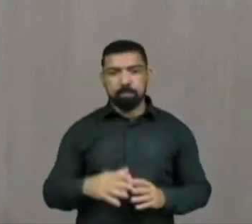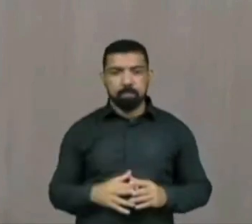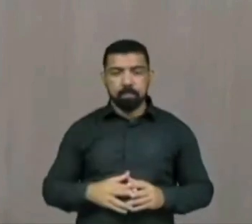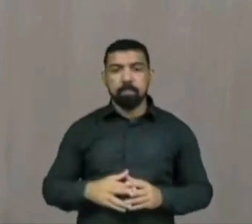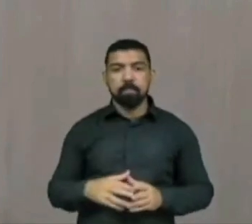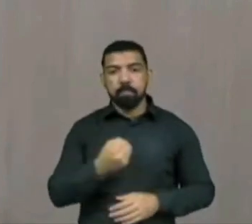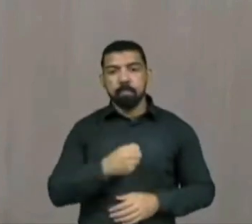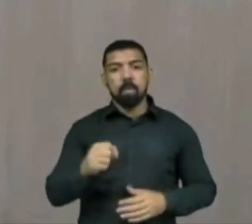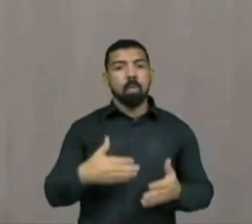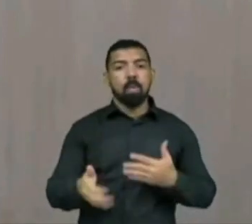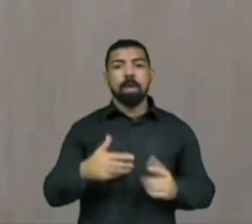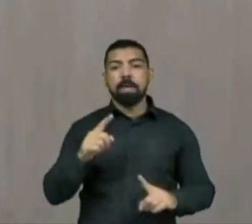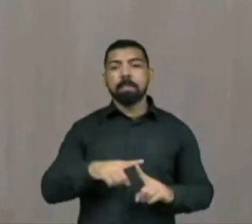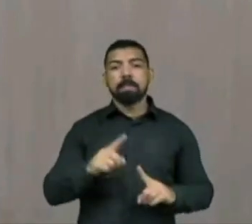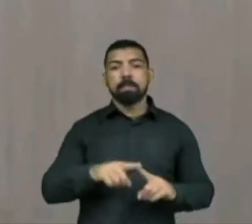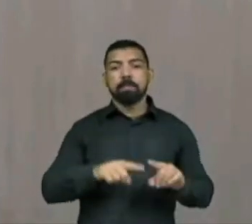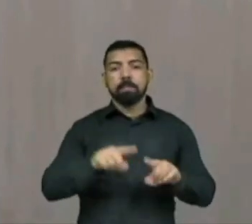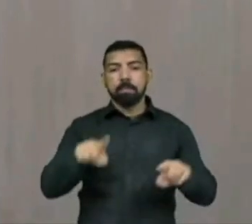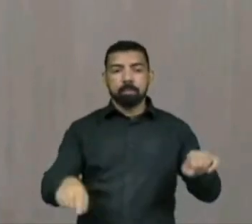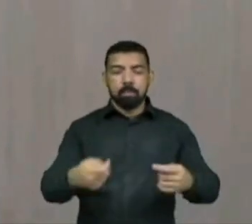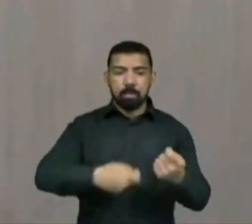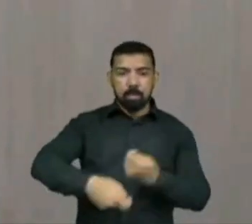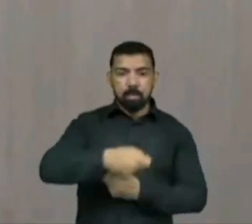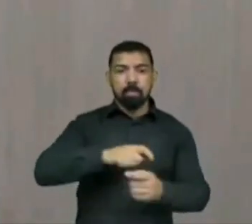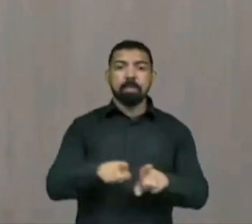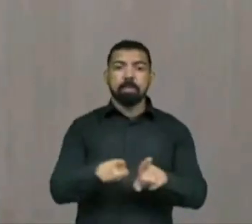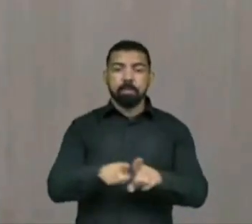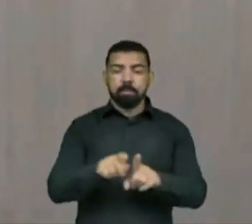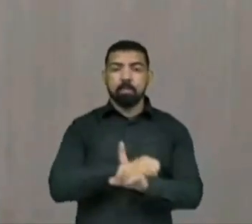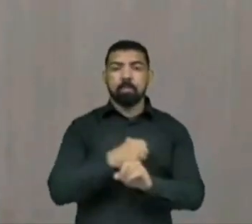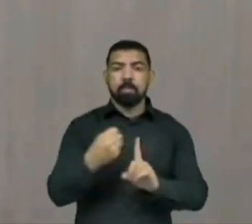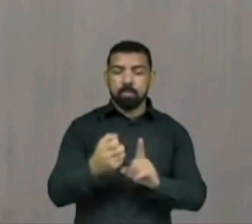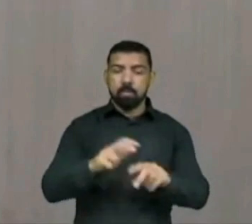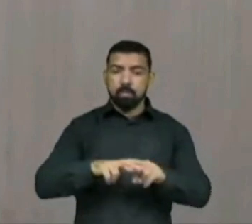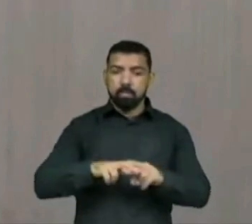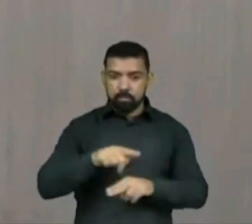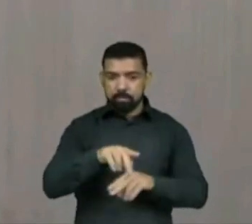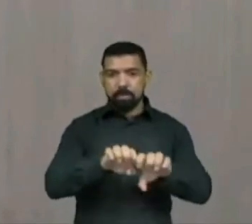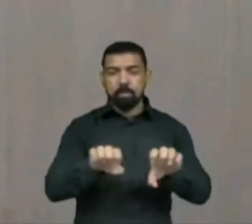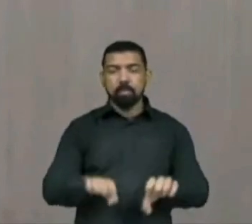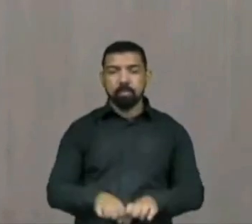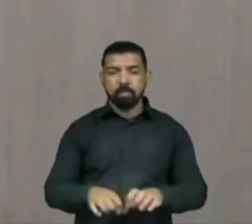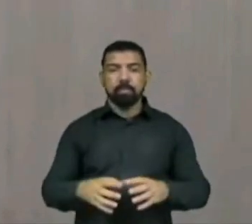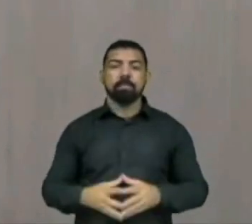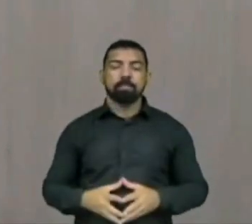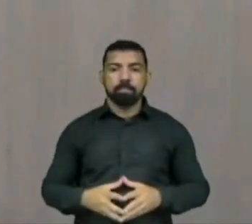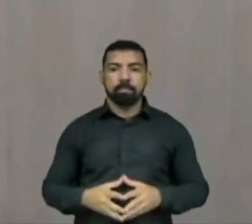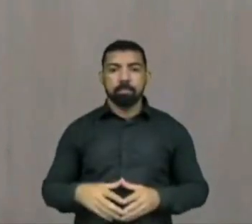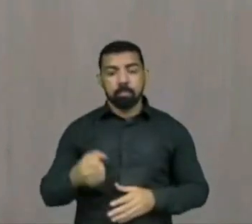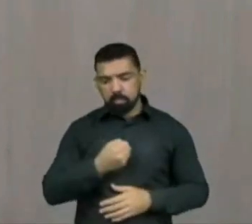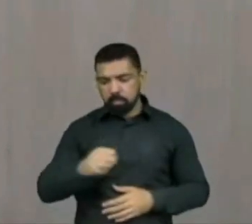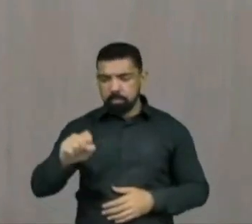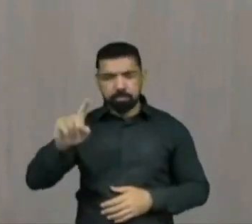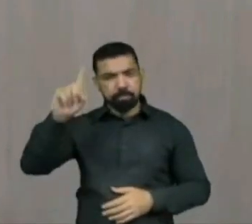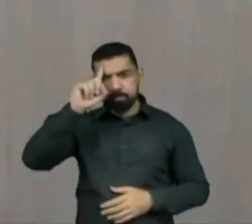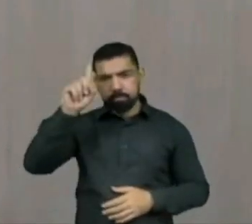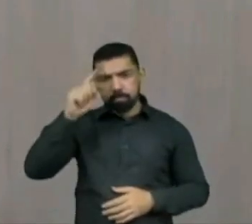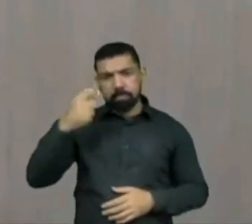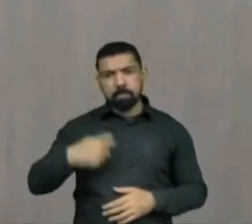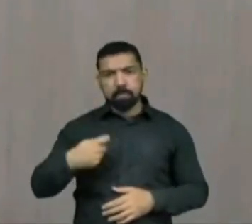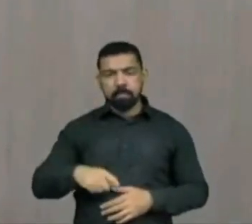formas de desigualdades econômicas e sociais decorrentes dessa estrutura. Combater cotidianamente